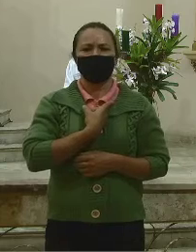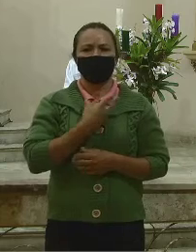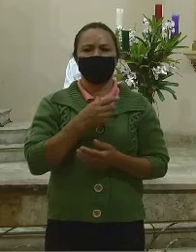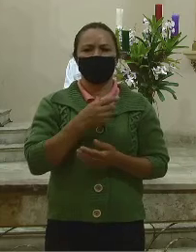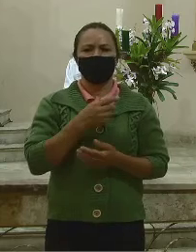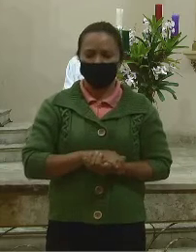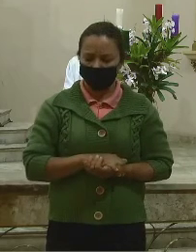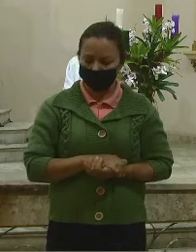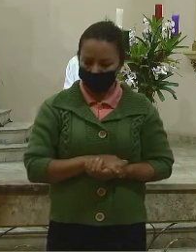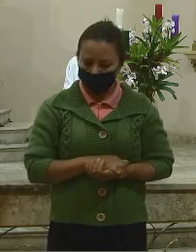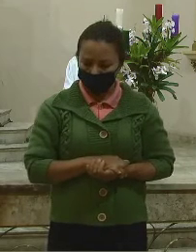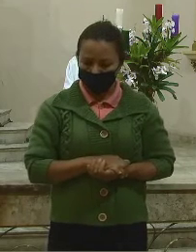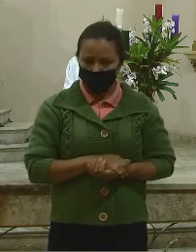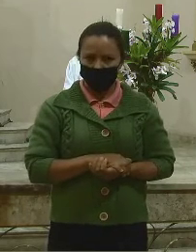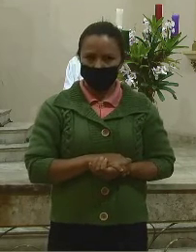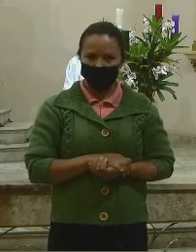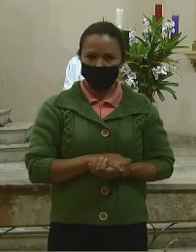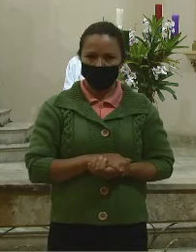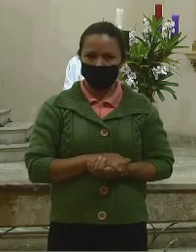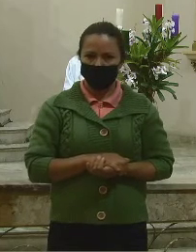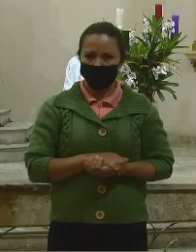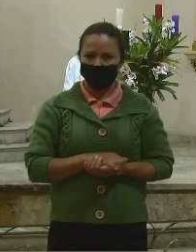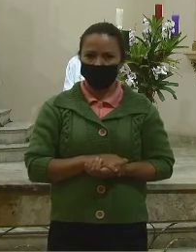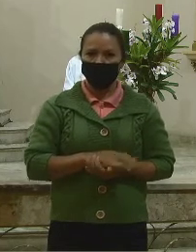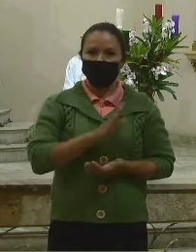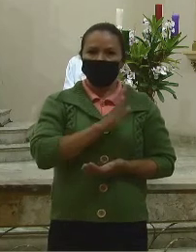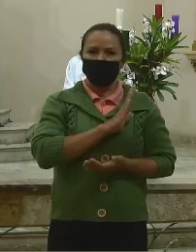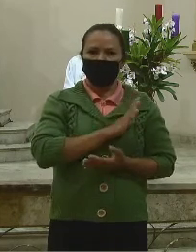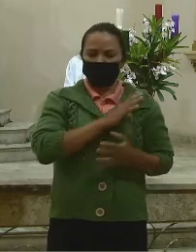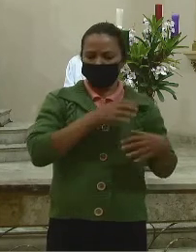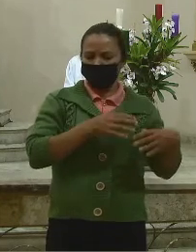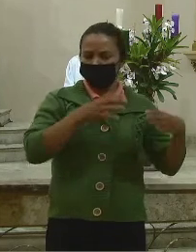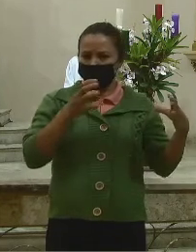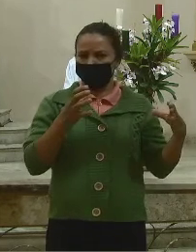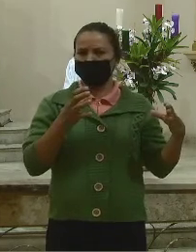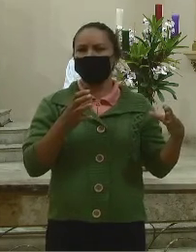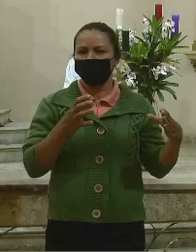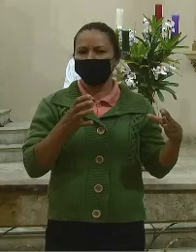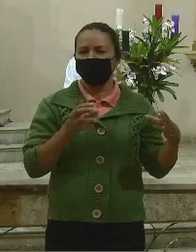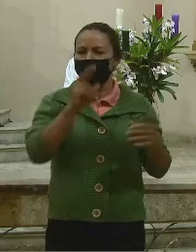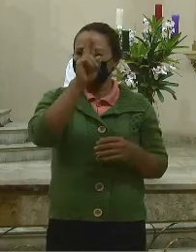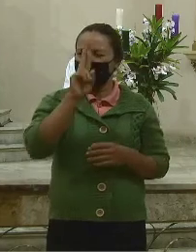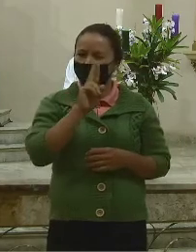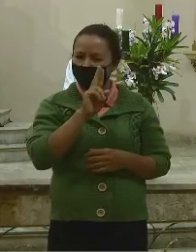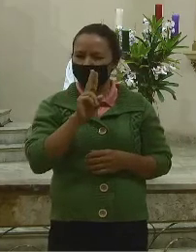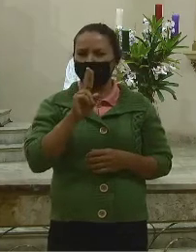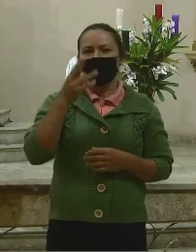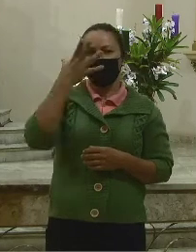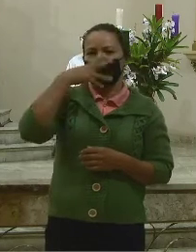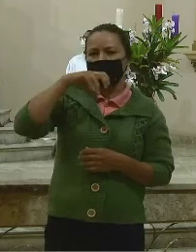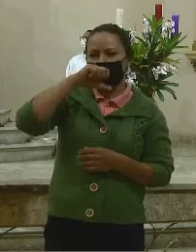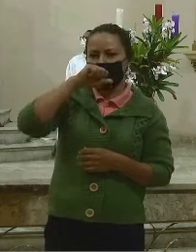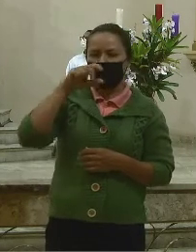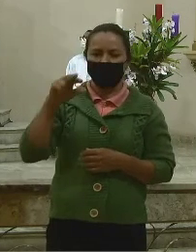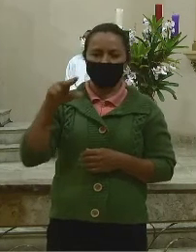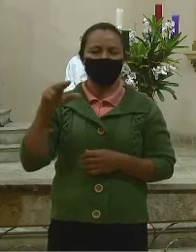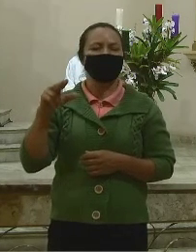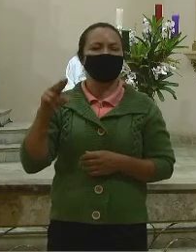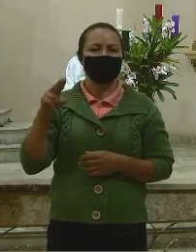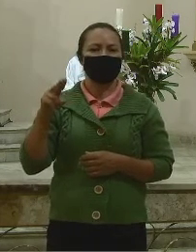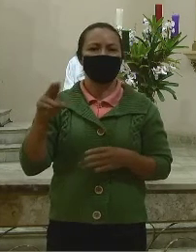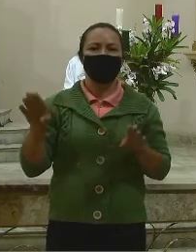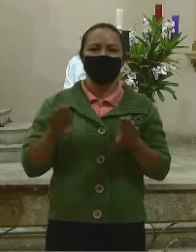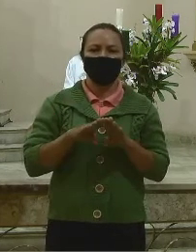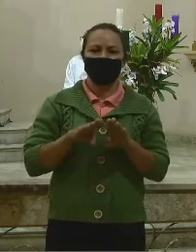as diferenças, um coração grande, porque padre é pai, é irmão, é amigo, é